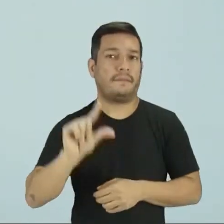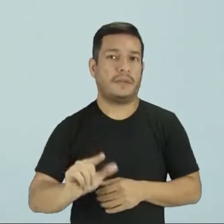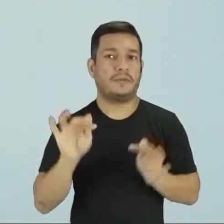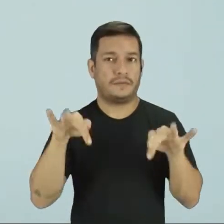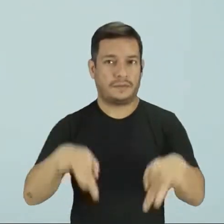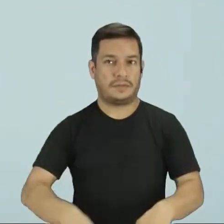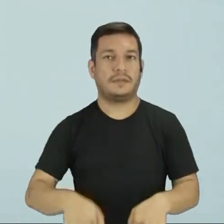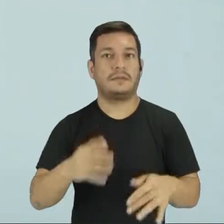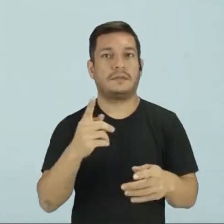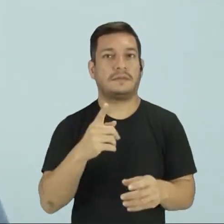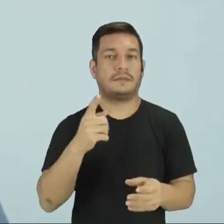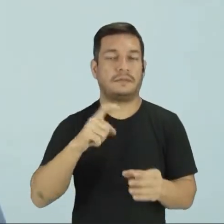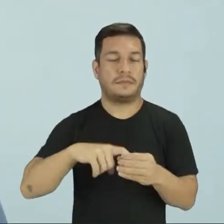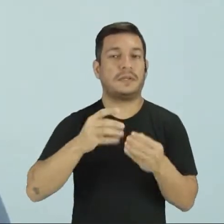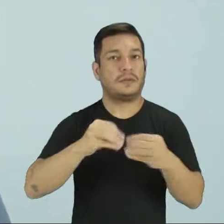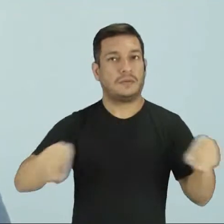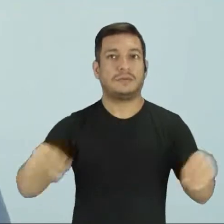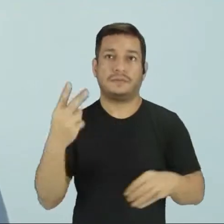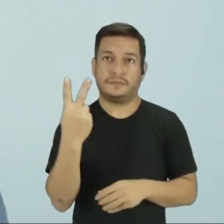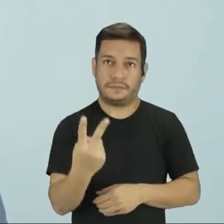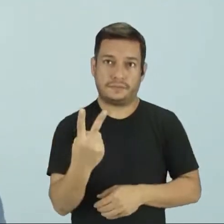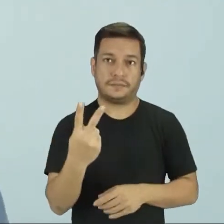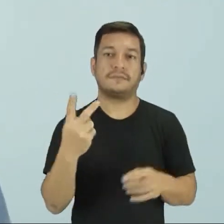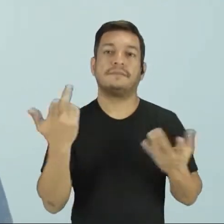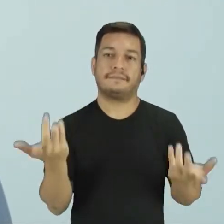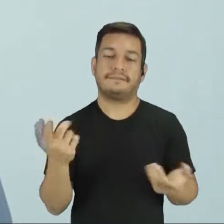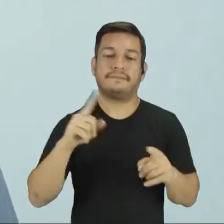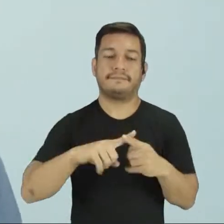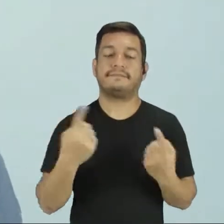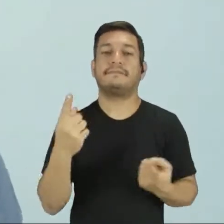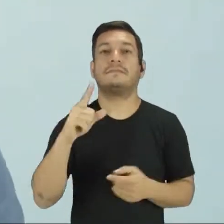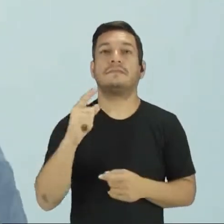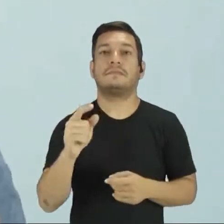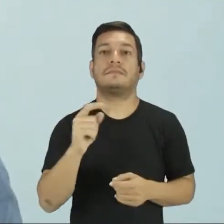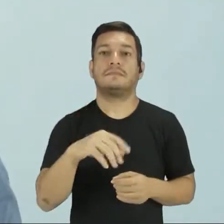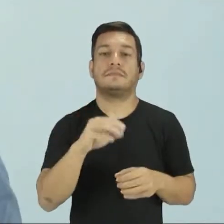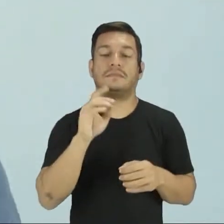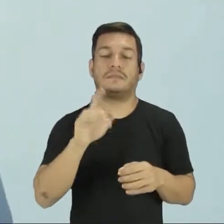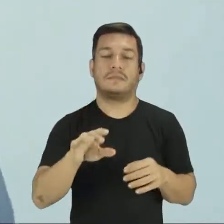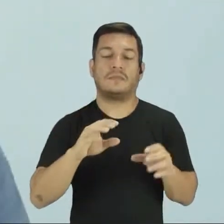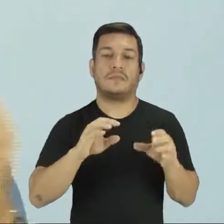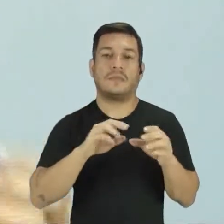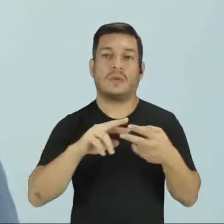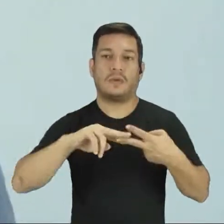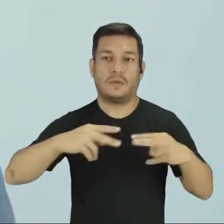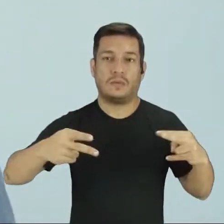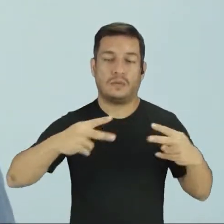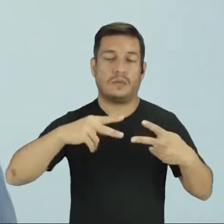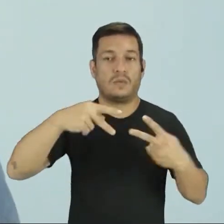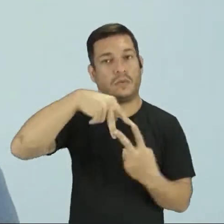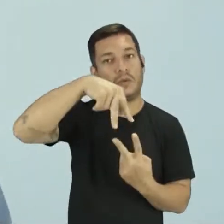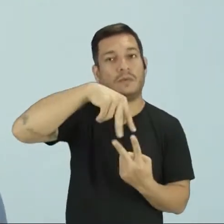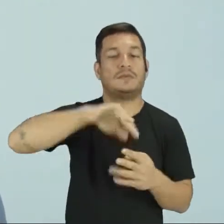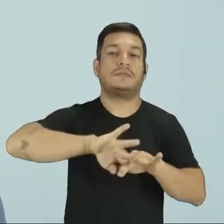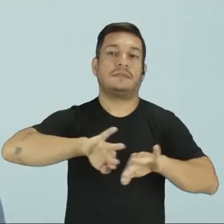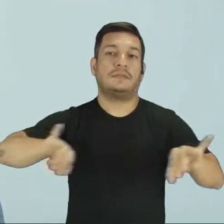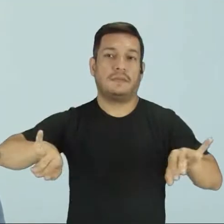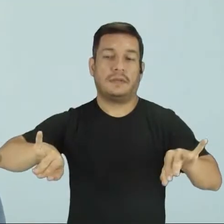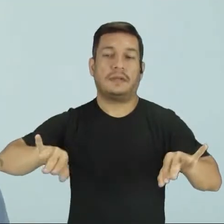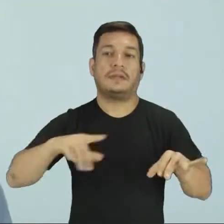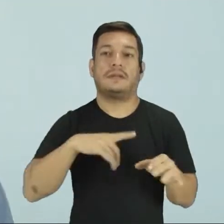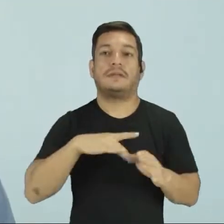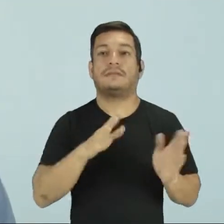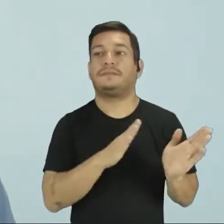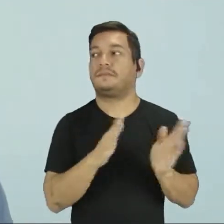no final da meiose 2? Mas só que esses cromossomos, eles já foram separados dos seus pares, né? Então, a gente